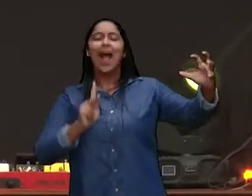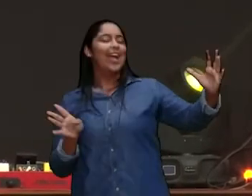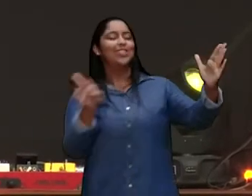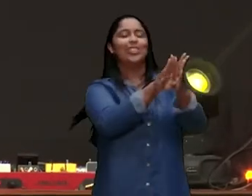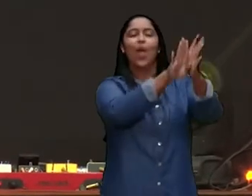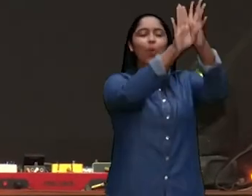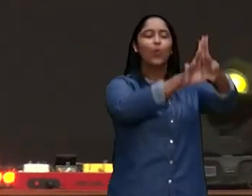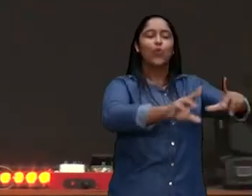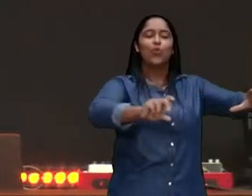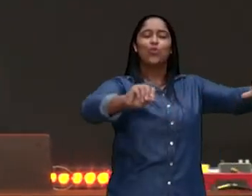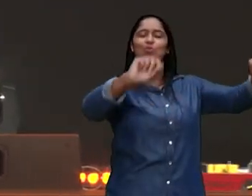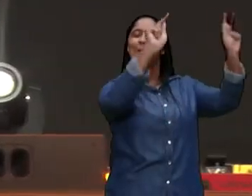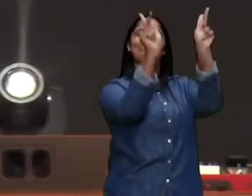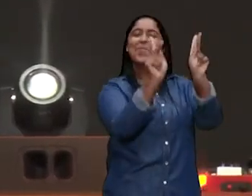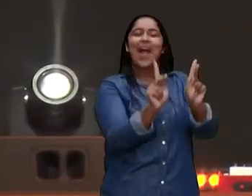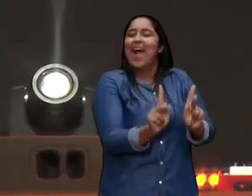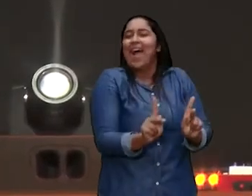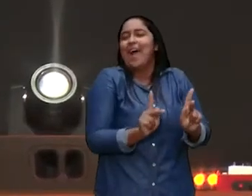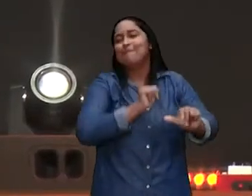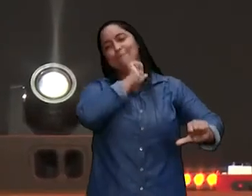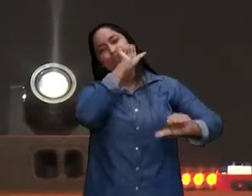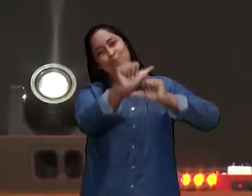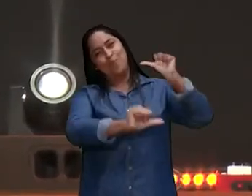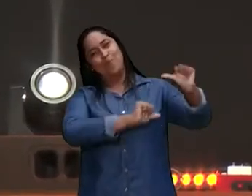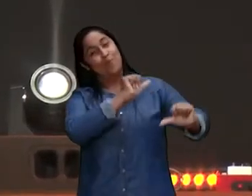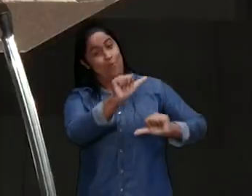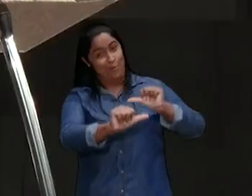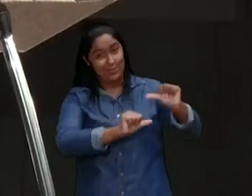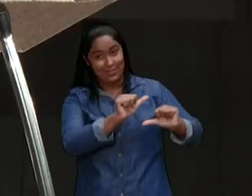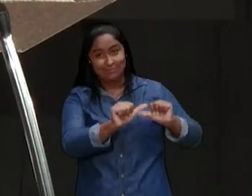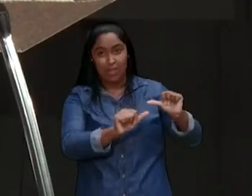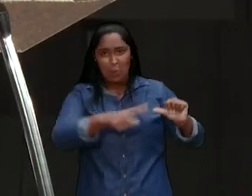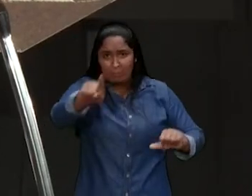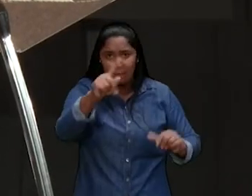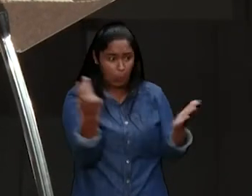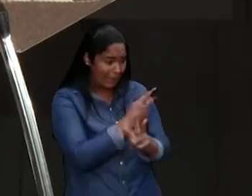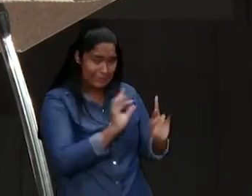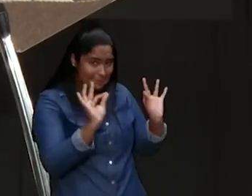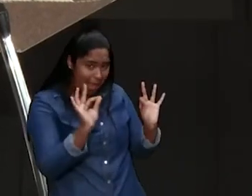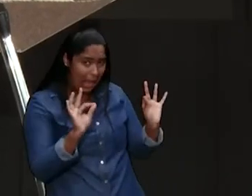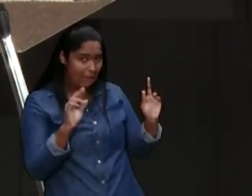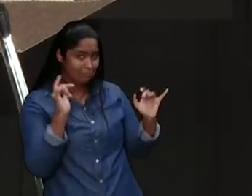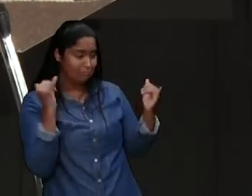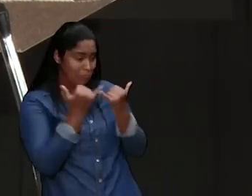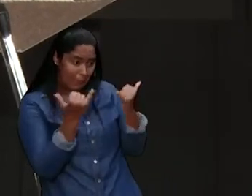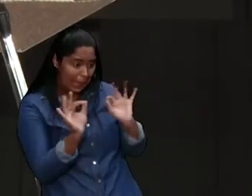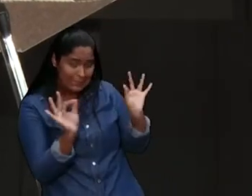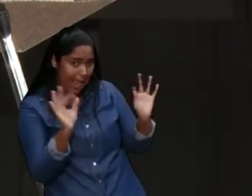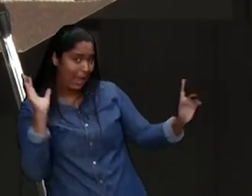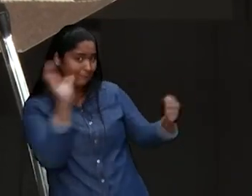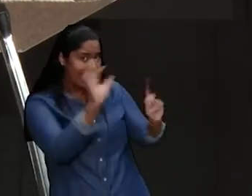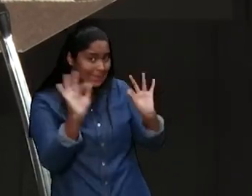Eu ultimamente não estou modificando a vida de ninguém então você tá com problema você está com problema